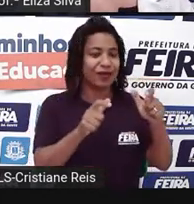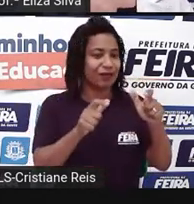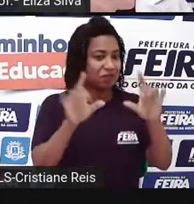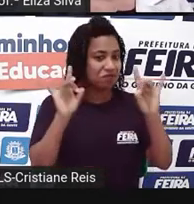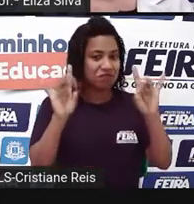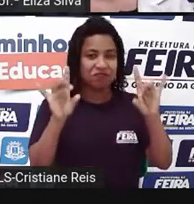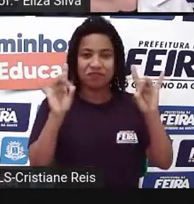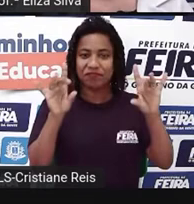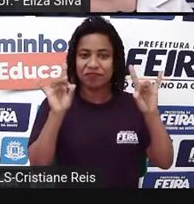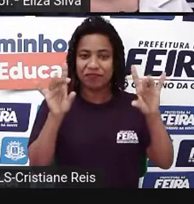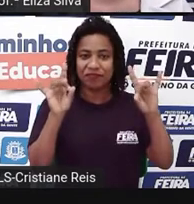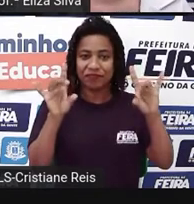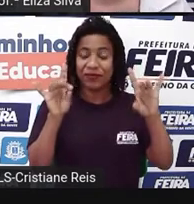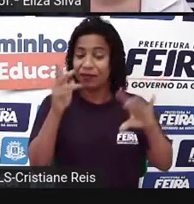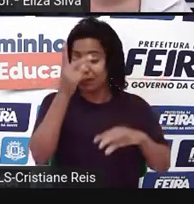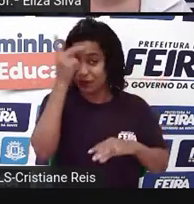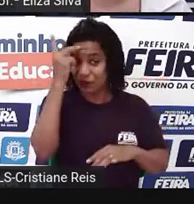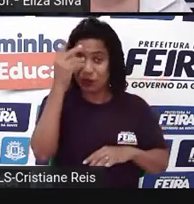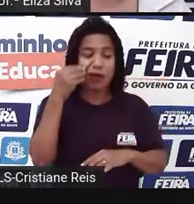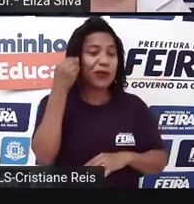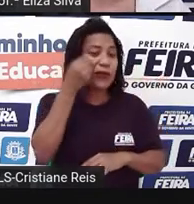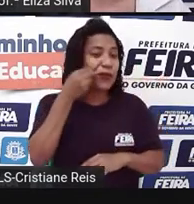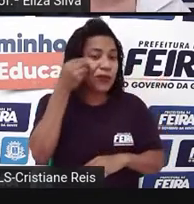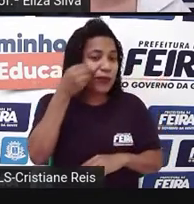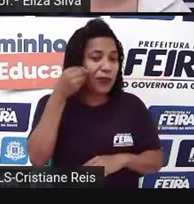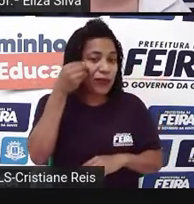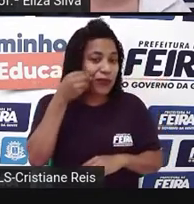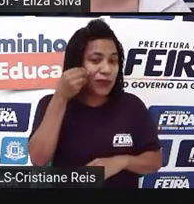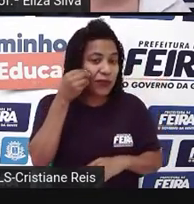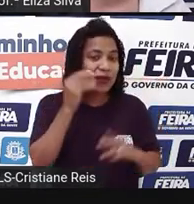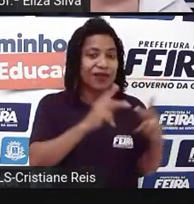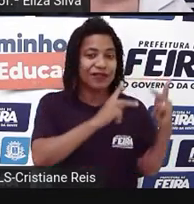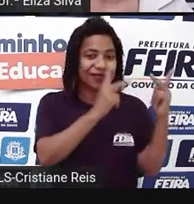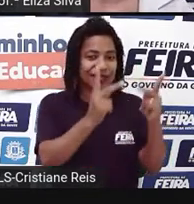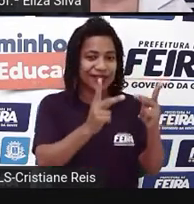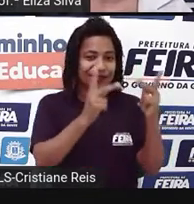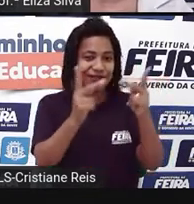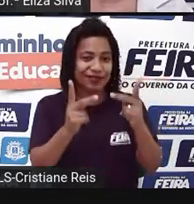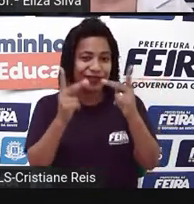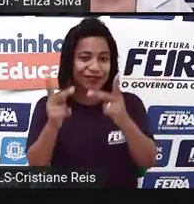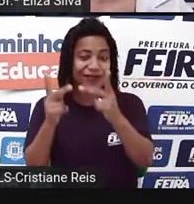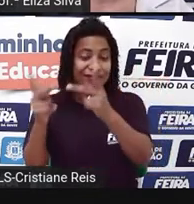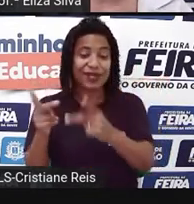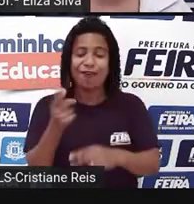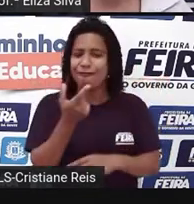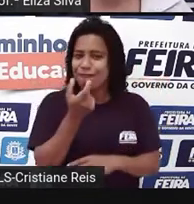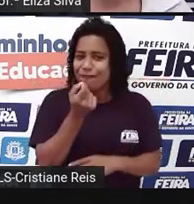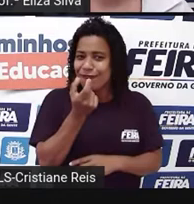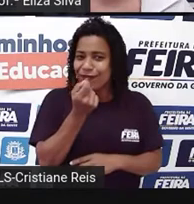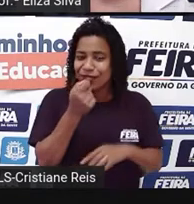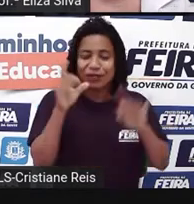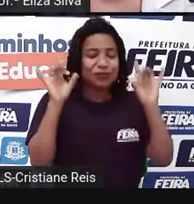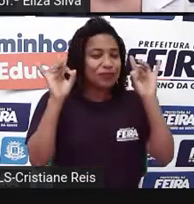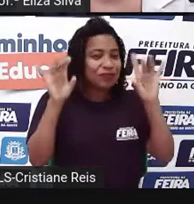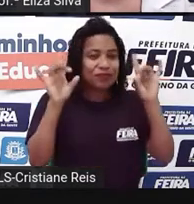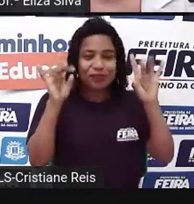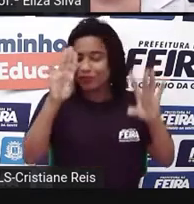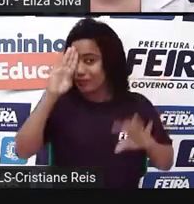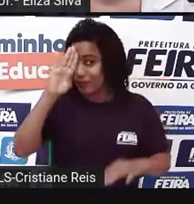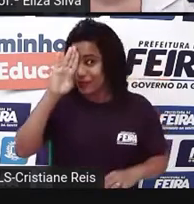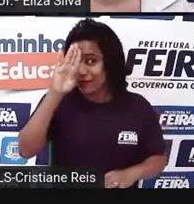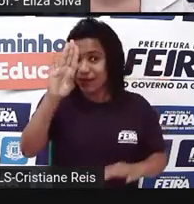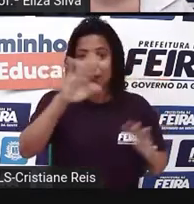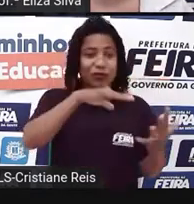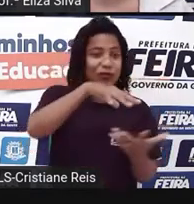As pessoas que têm essa experiência com viagens internacionais, os 20 lugares top do